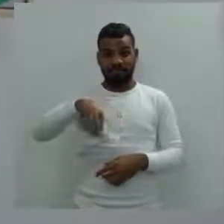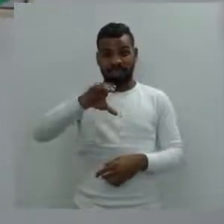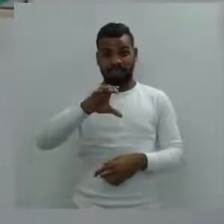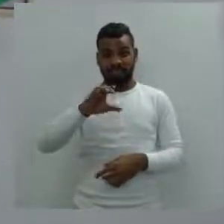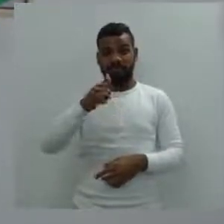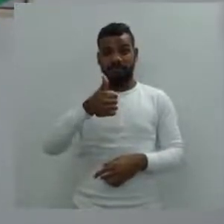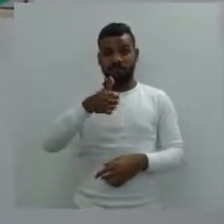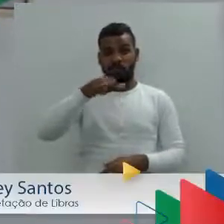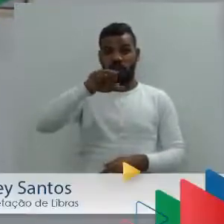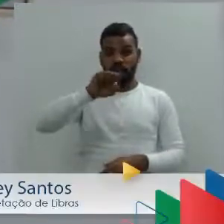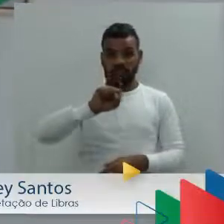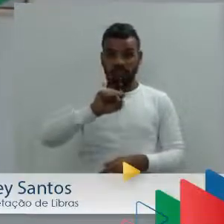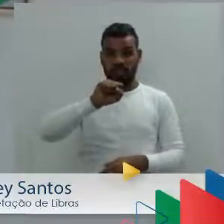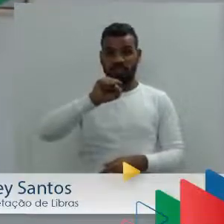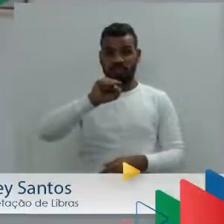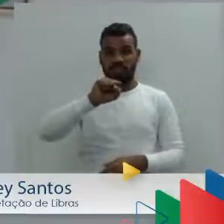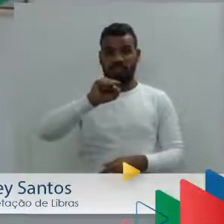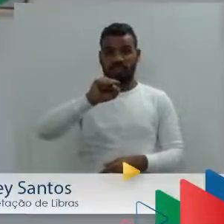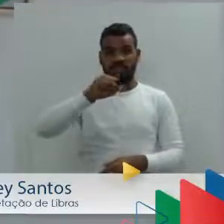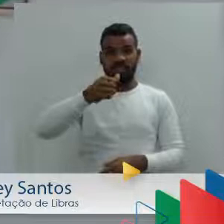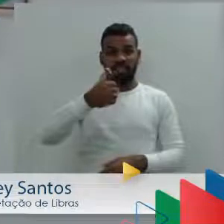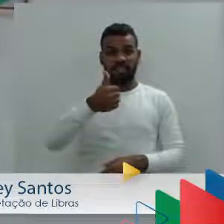de